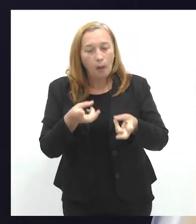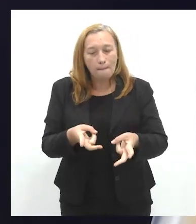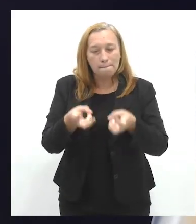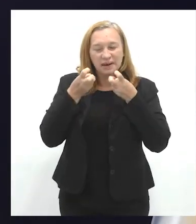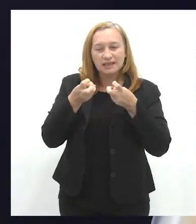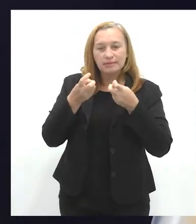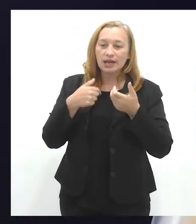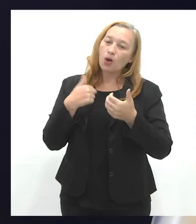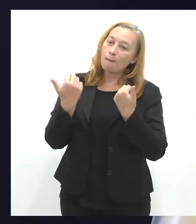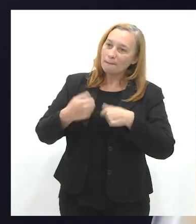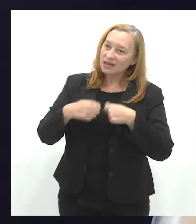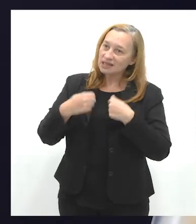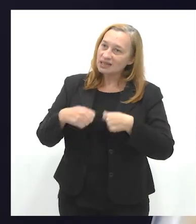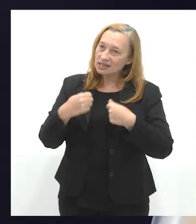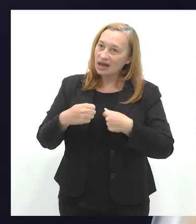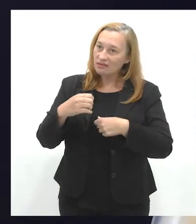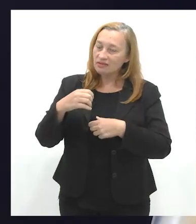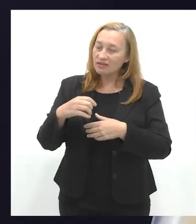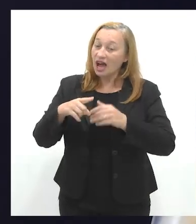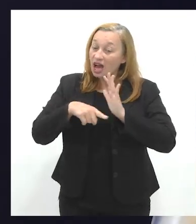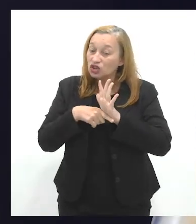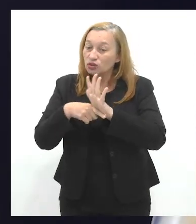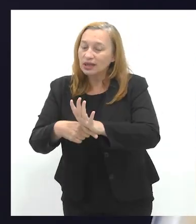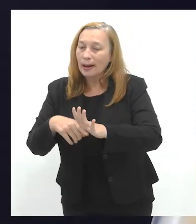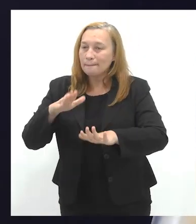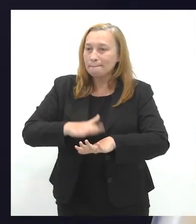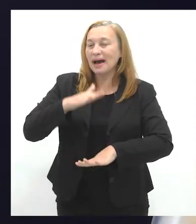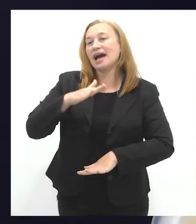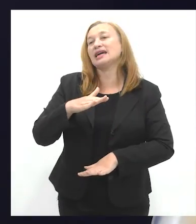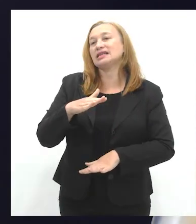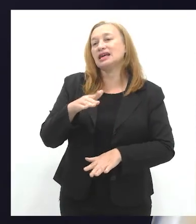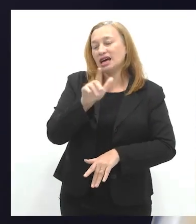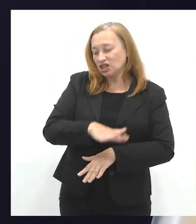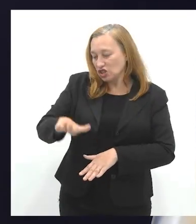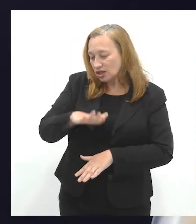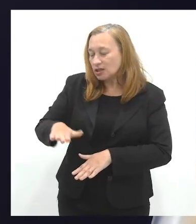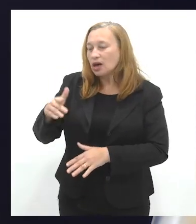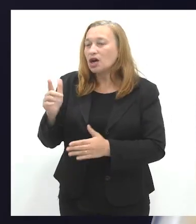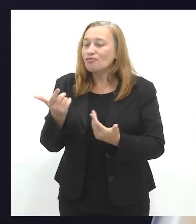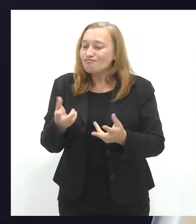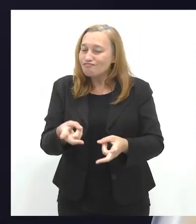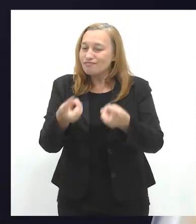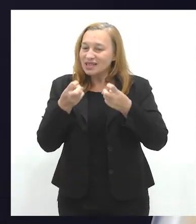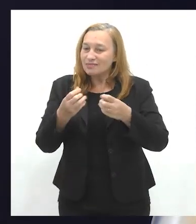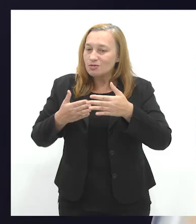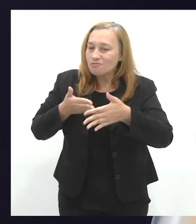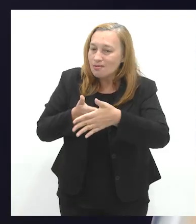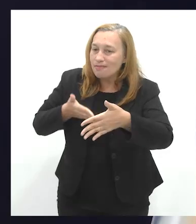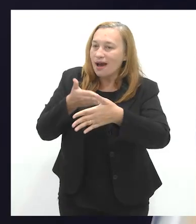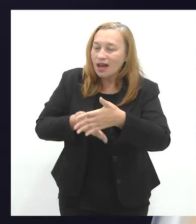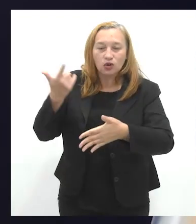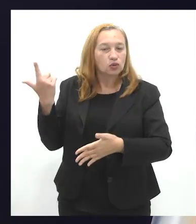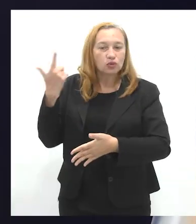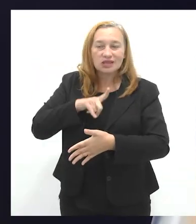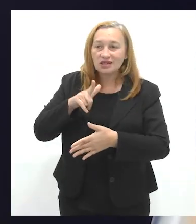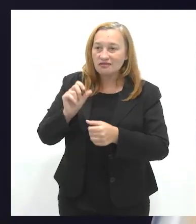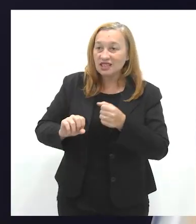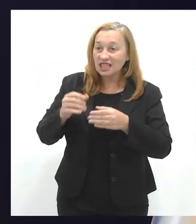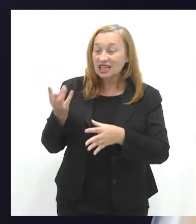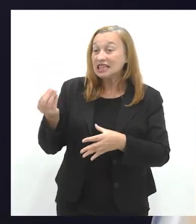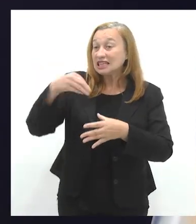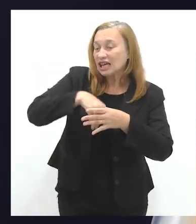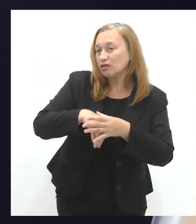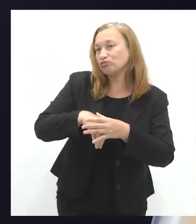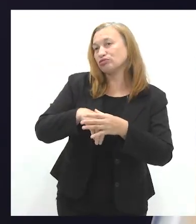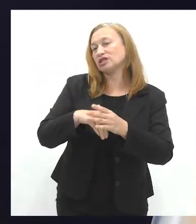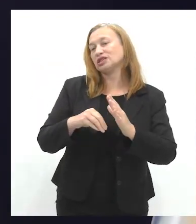percebi que eu precisava ajudar mais as crianças. Eu percebi ali uma barreira, uma dificuldade, algo que eu não conseguia fazer dentro da escola. Que barreira era